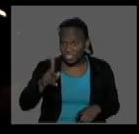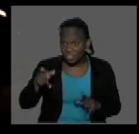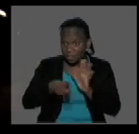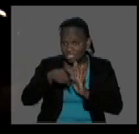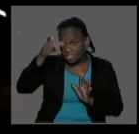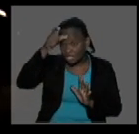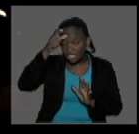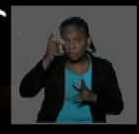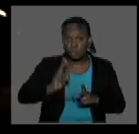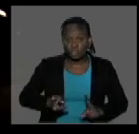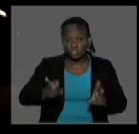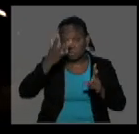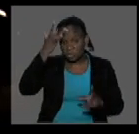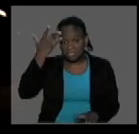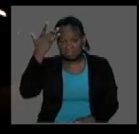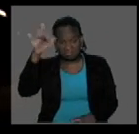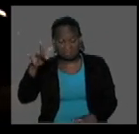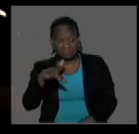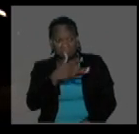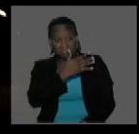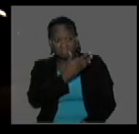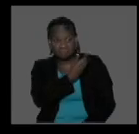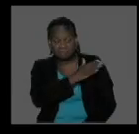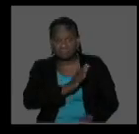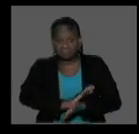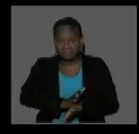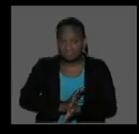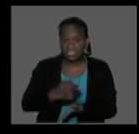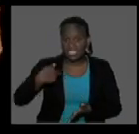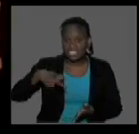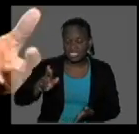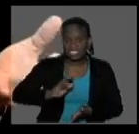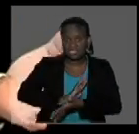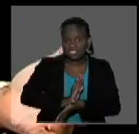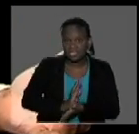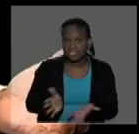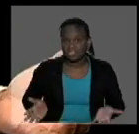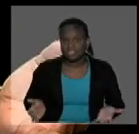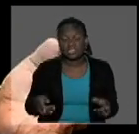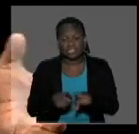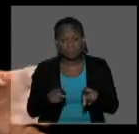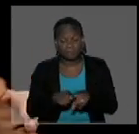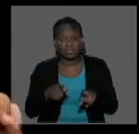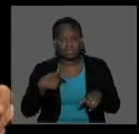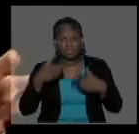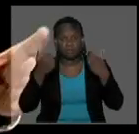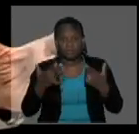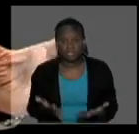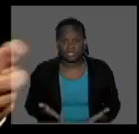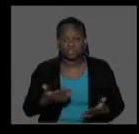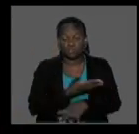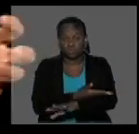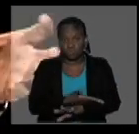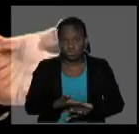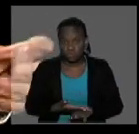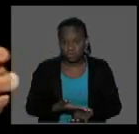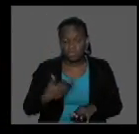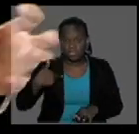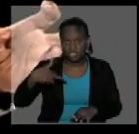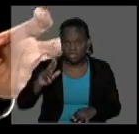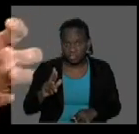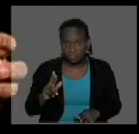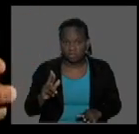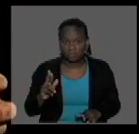racismo, alimenta a intolerância religiosa, não é? Porque eu tenho dito também que as